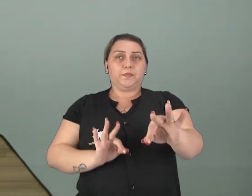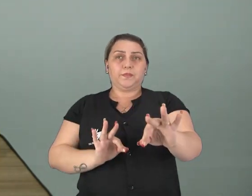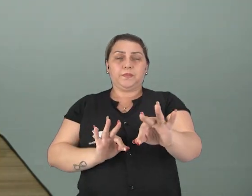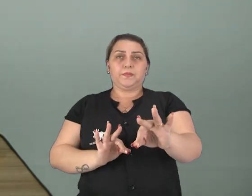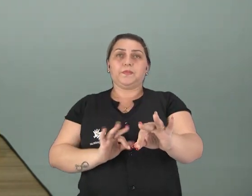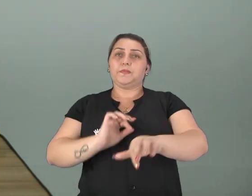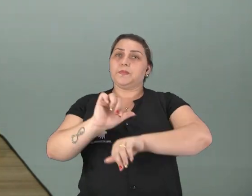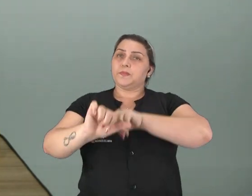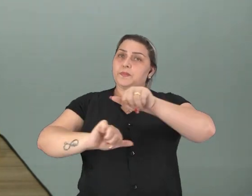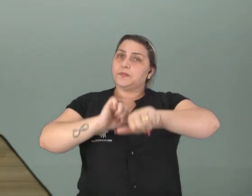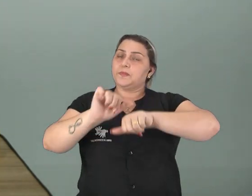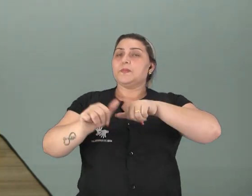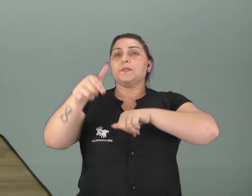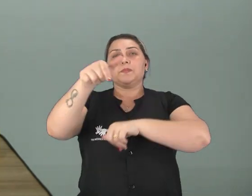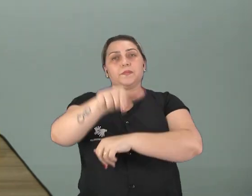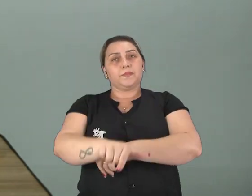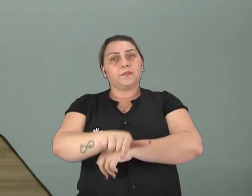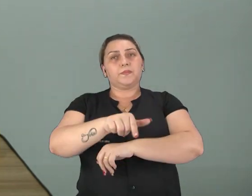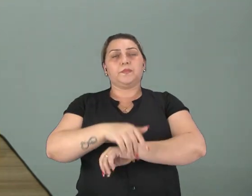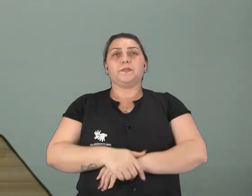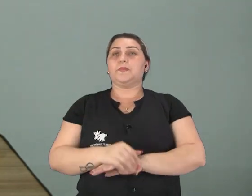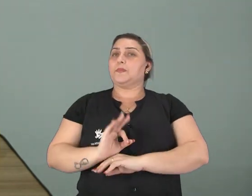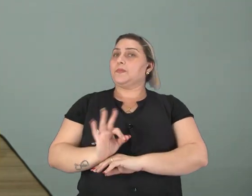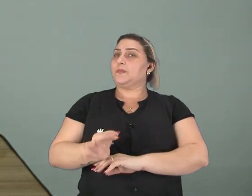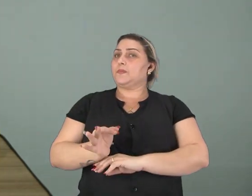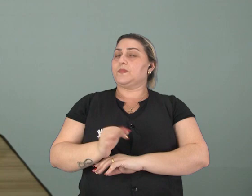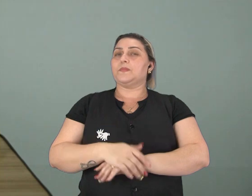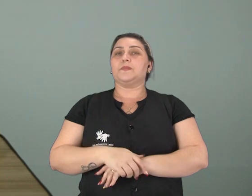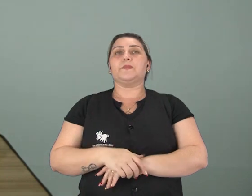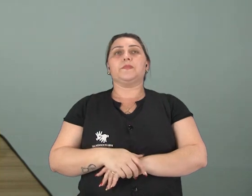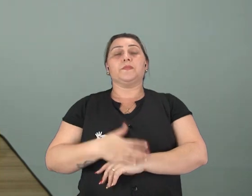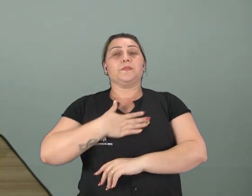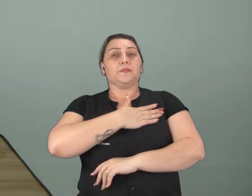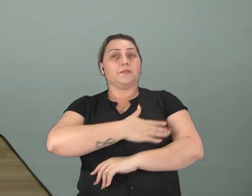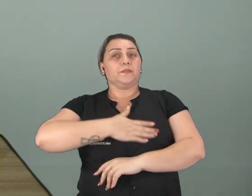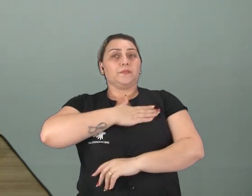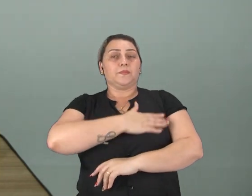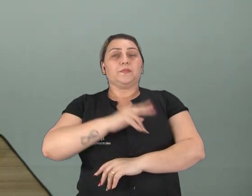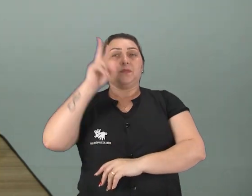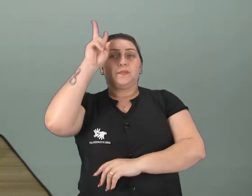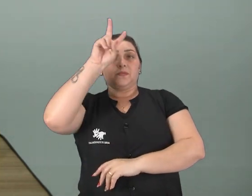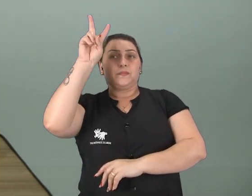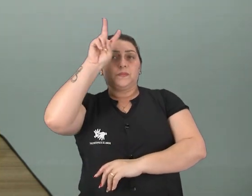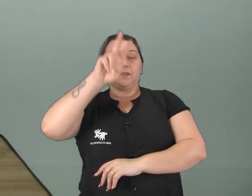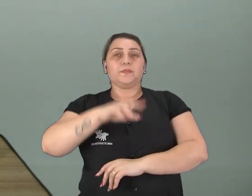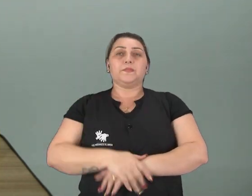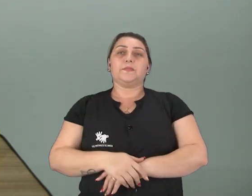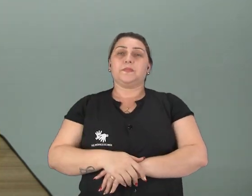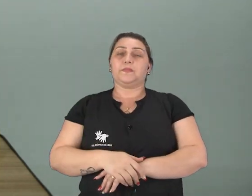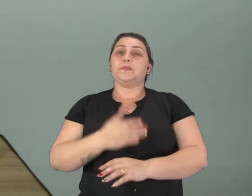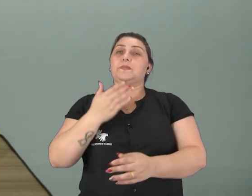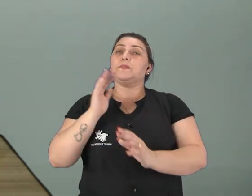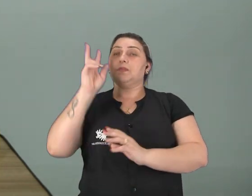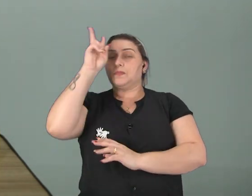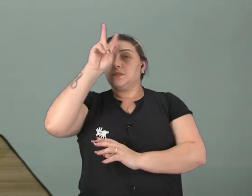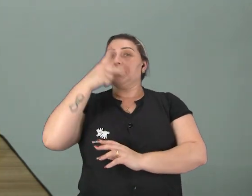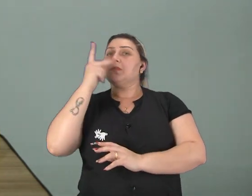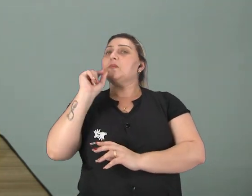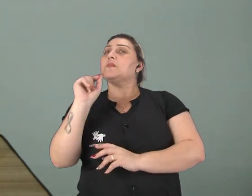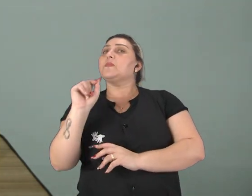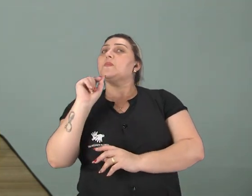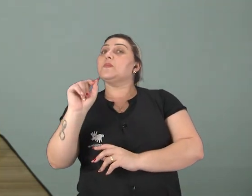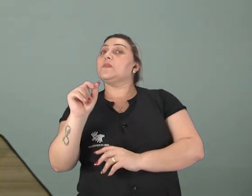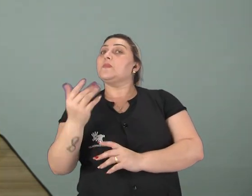acabaram mudando novamente, certo? Gostaram da história? Esta história fala de